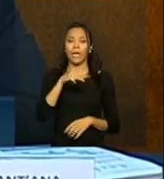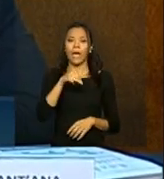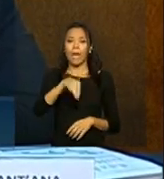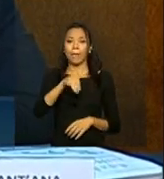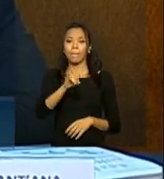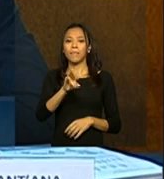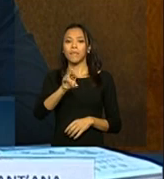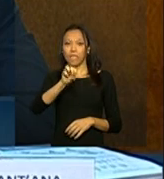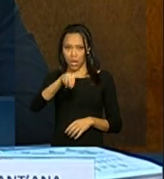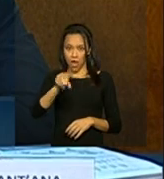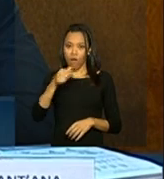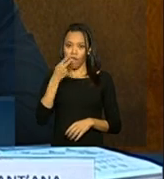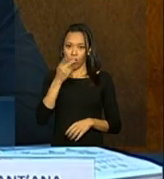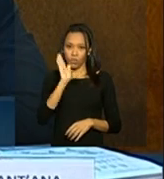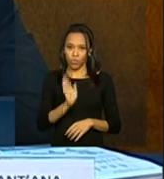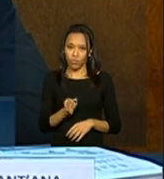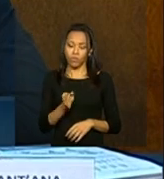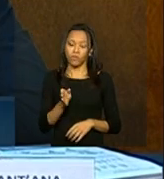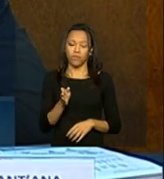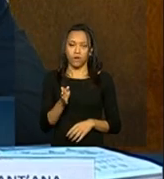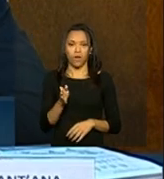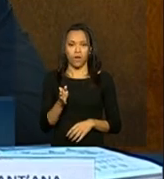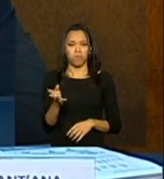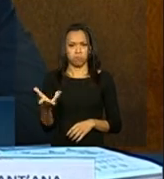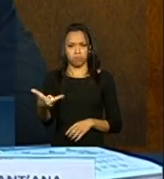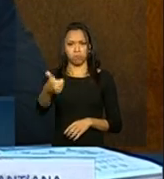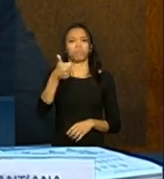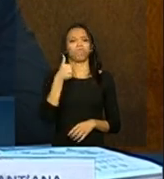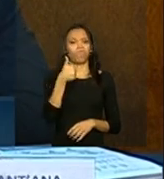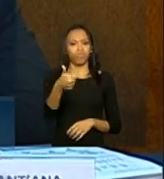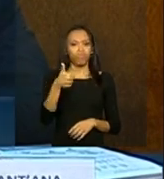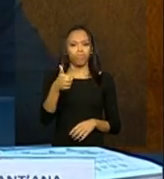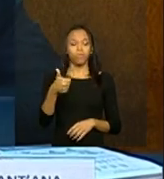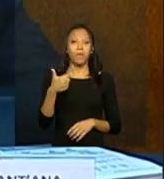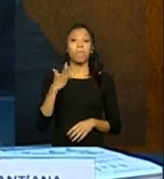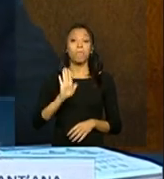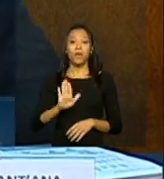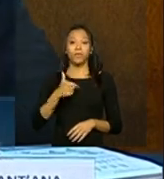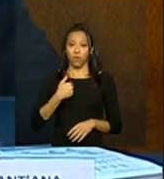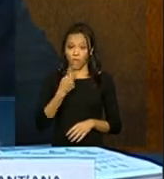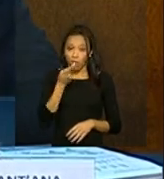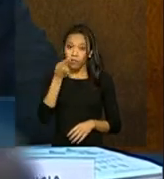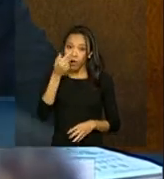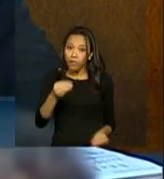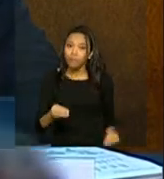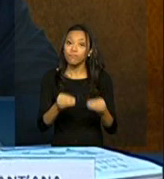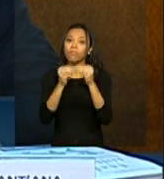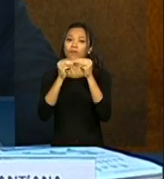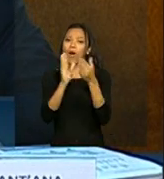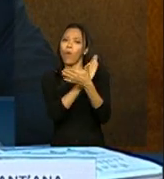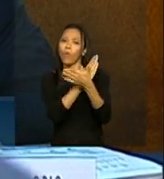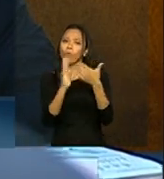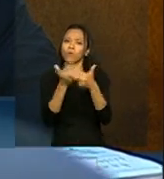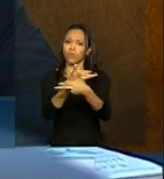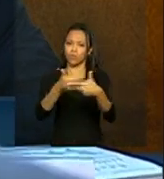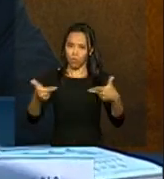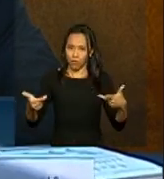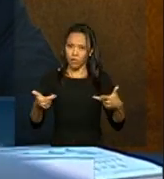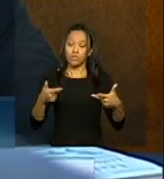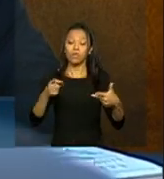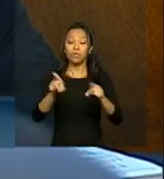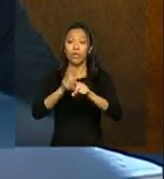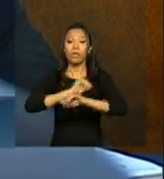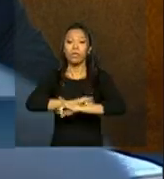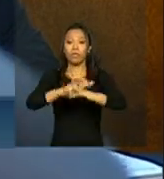ponto de vista de uma fala de governo já foi bastante completa, mas eu queria realçar alguns pontos e deixar algumas